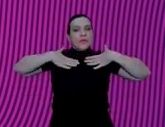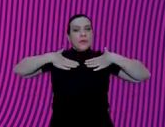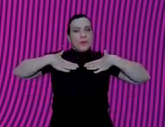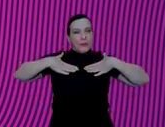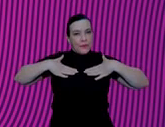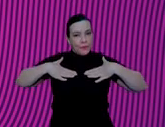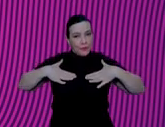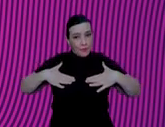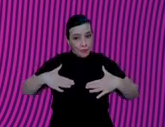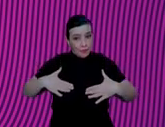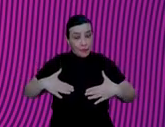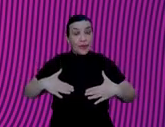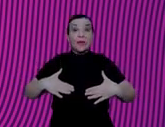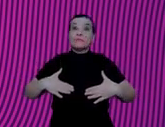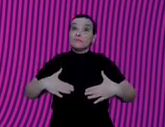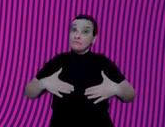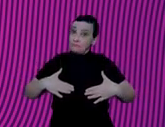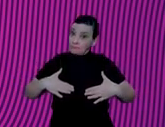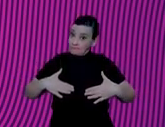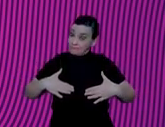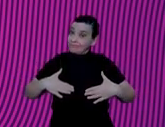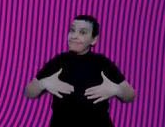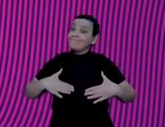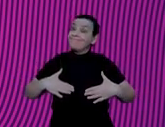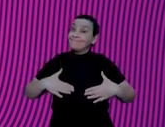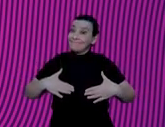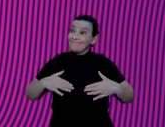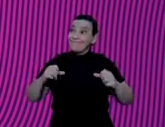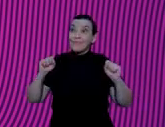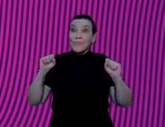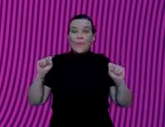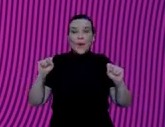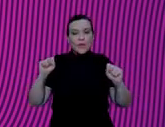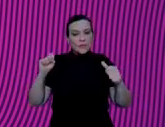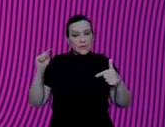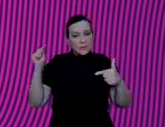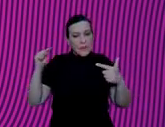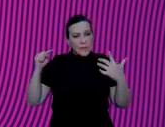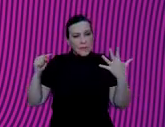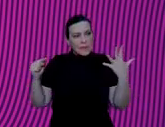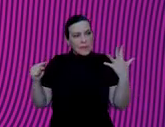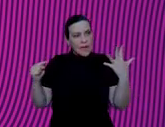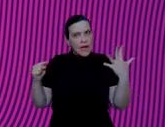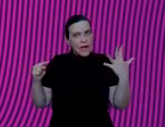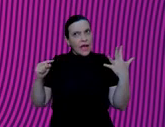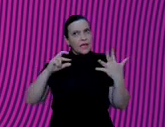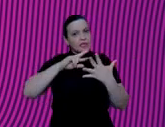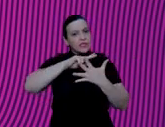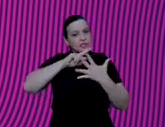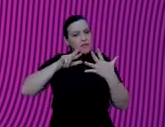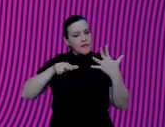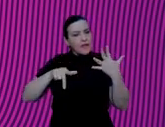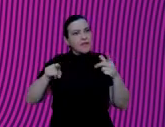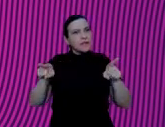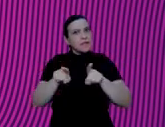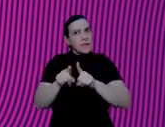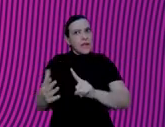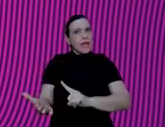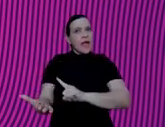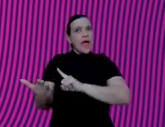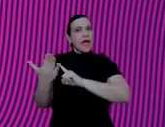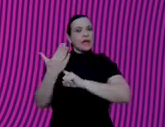onda, aliviar esses outros sintomas que muitas vezes, ou essas outras condições, que muitas vezes elas